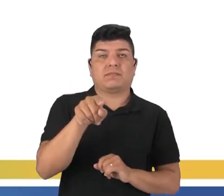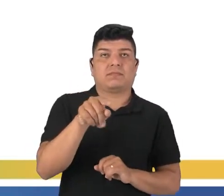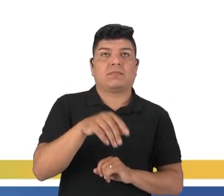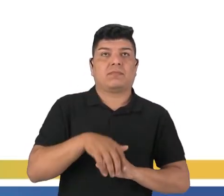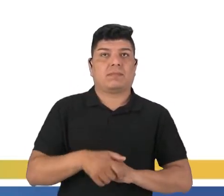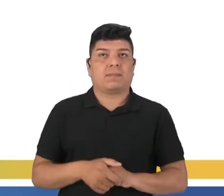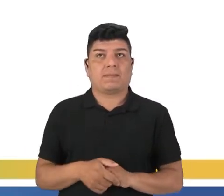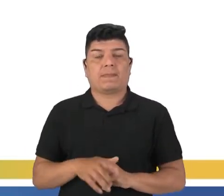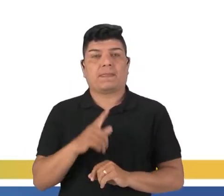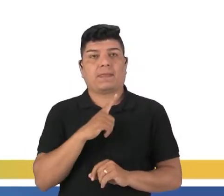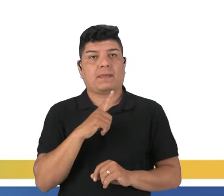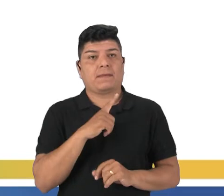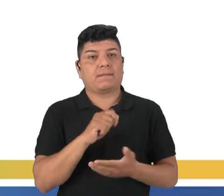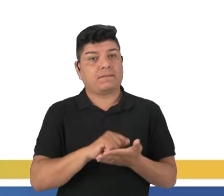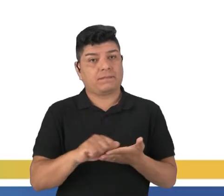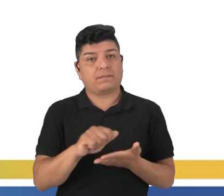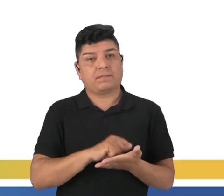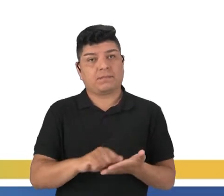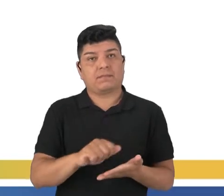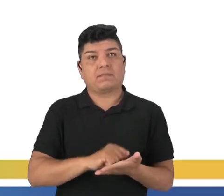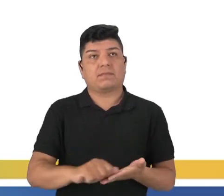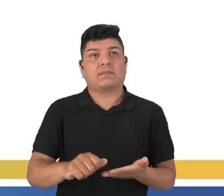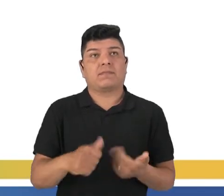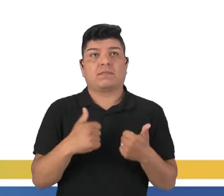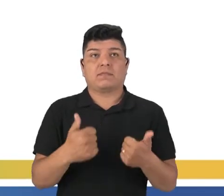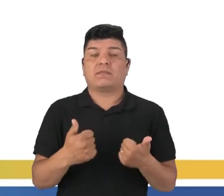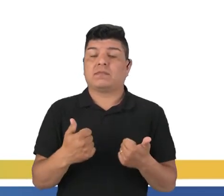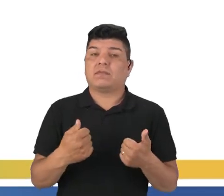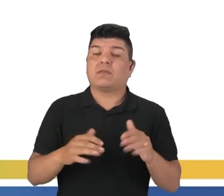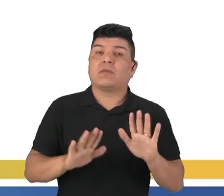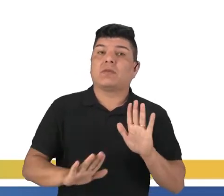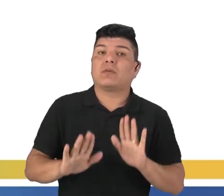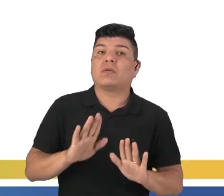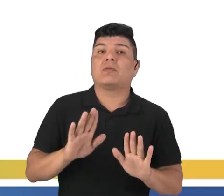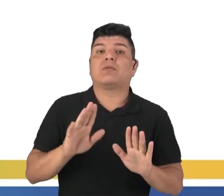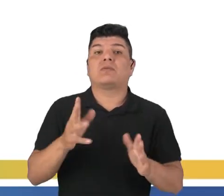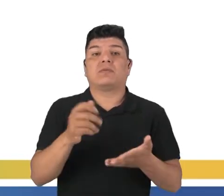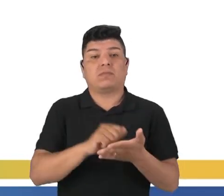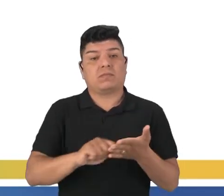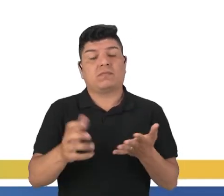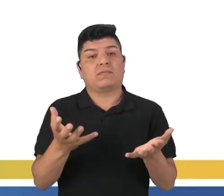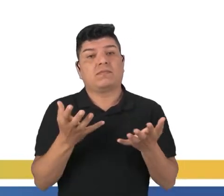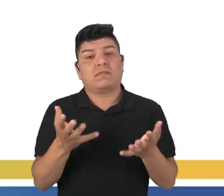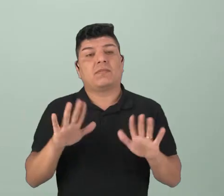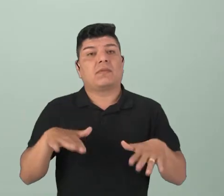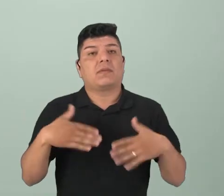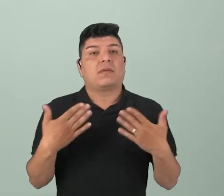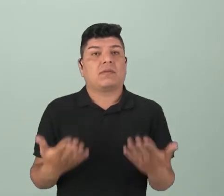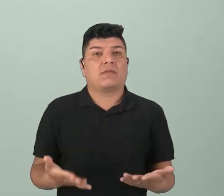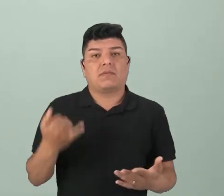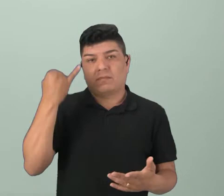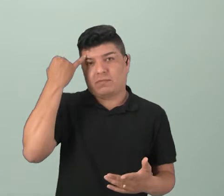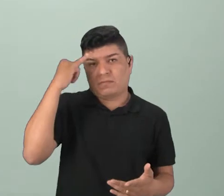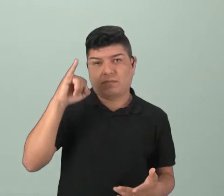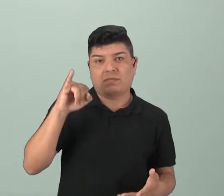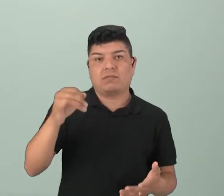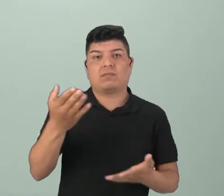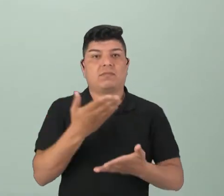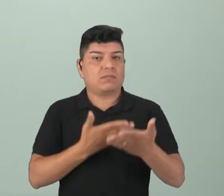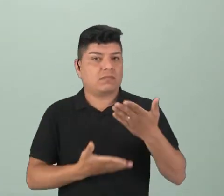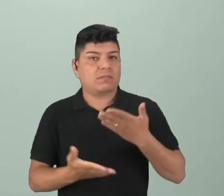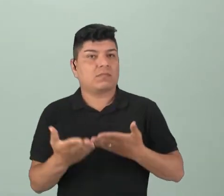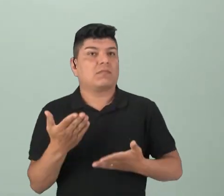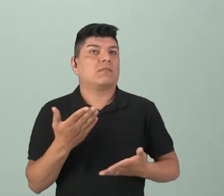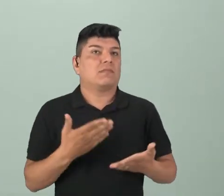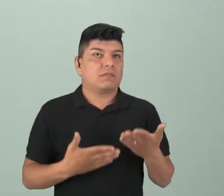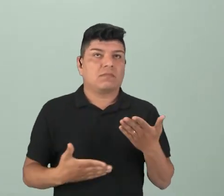você tem para escrever, tá bom? Vai depender de como é que você quer escrever ali, qual é a ideia que você quer dar, a linha